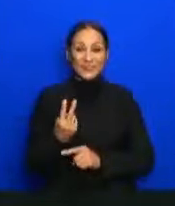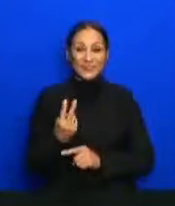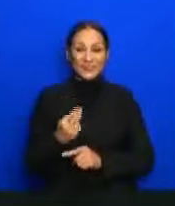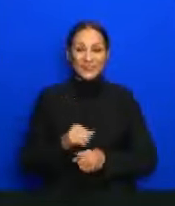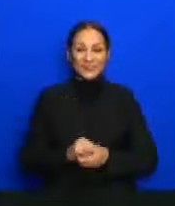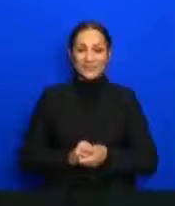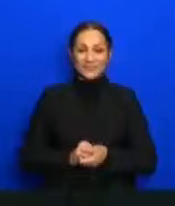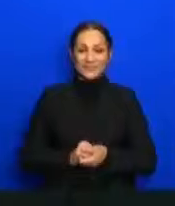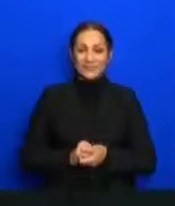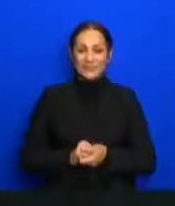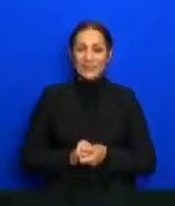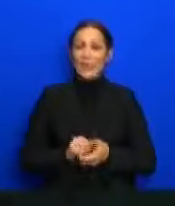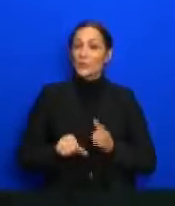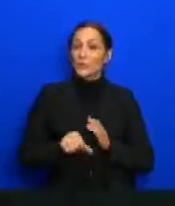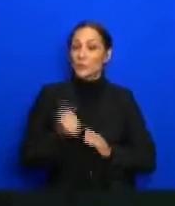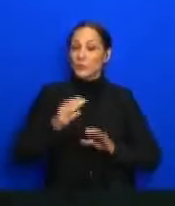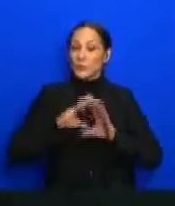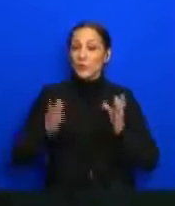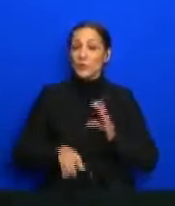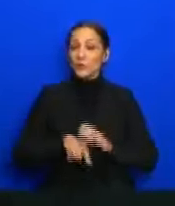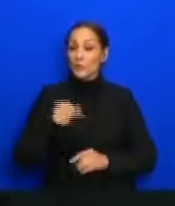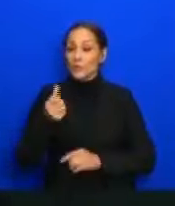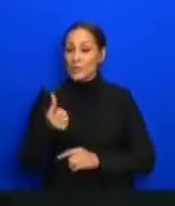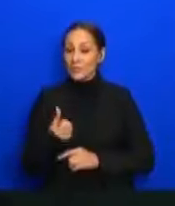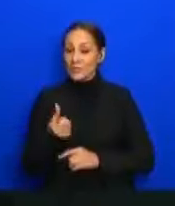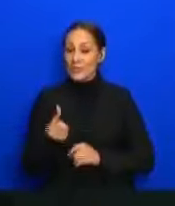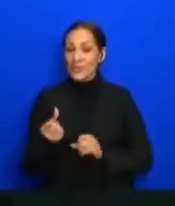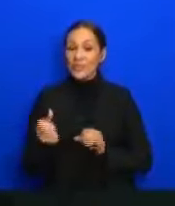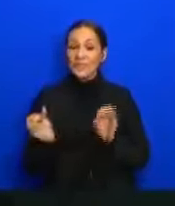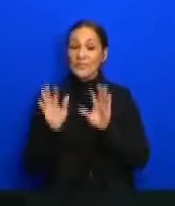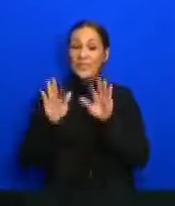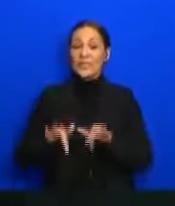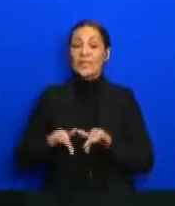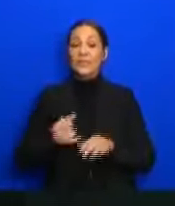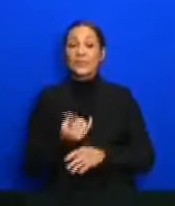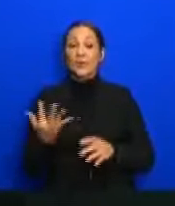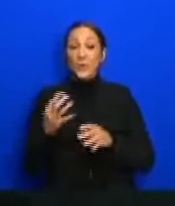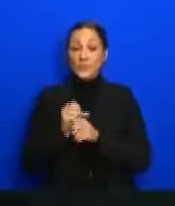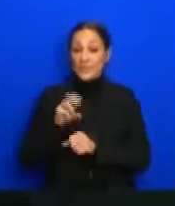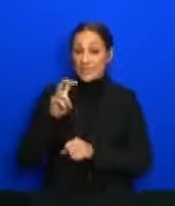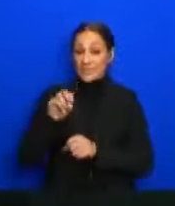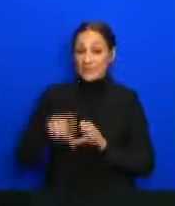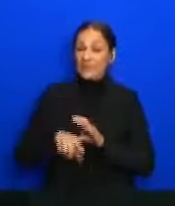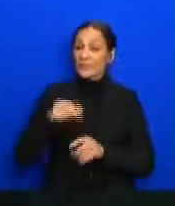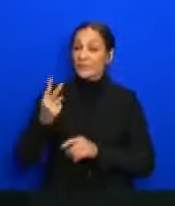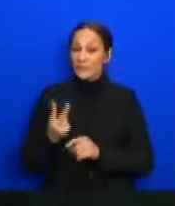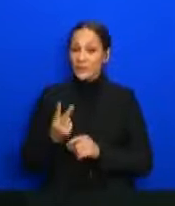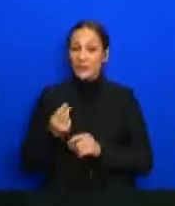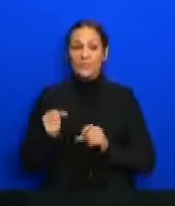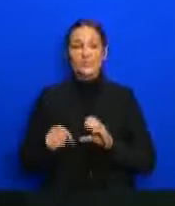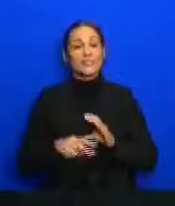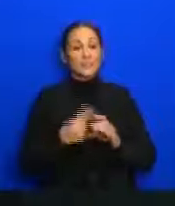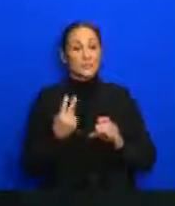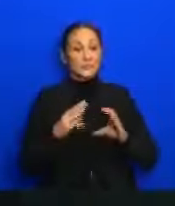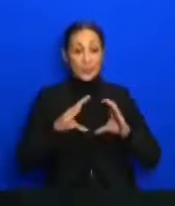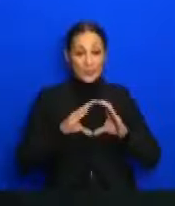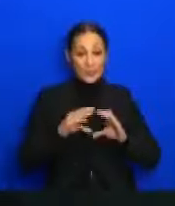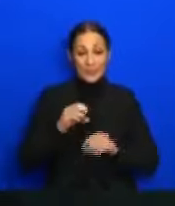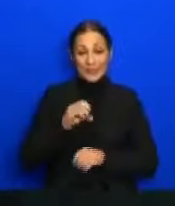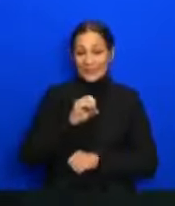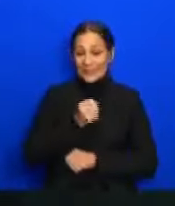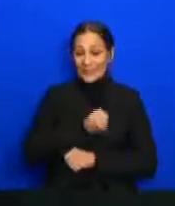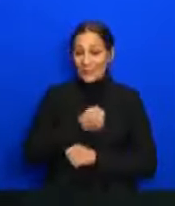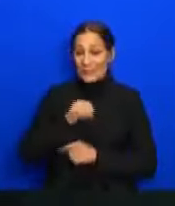02. No primeiro globo, sorteamos 6 números no universo de 50 números. Segunda bola chegou, 01.